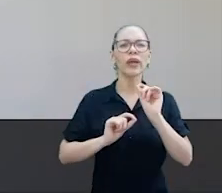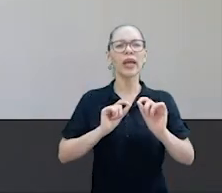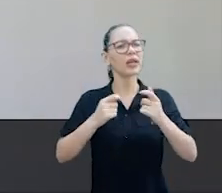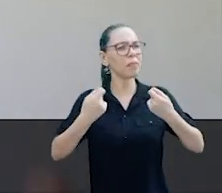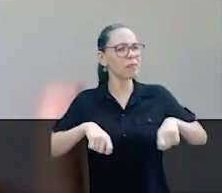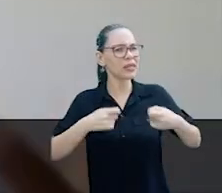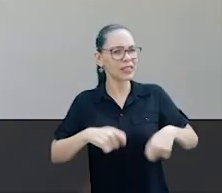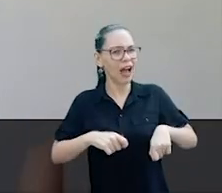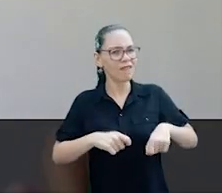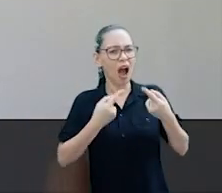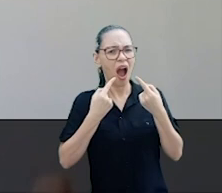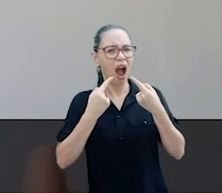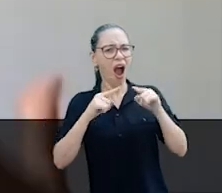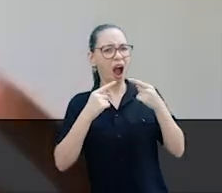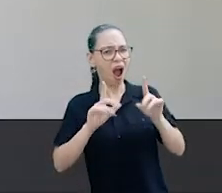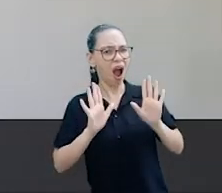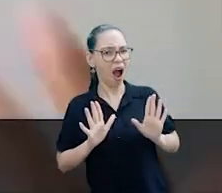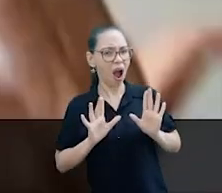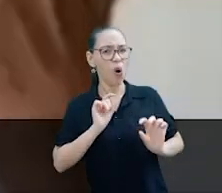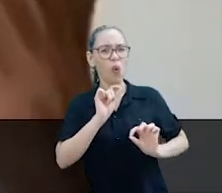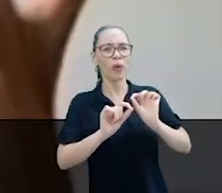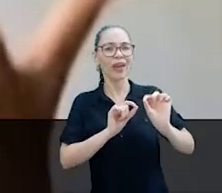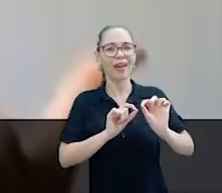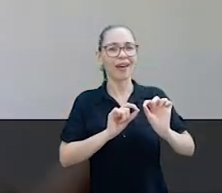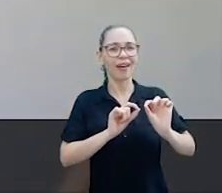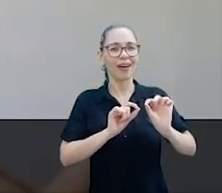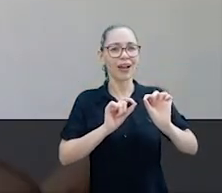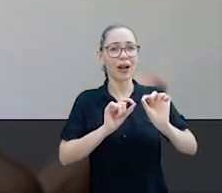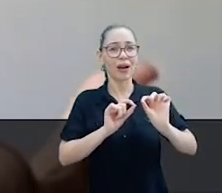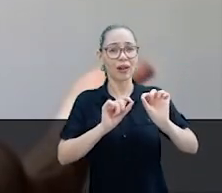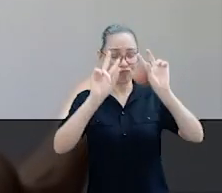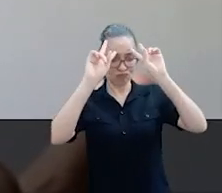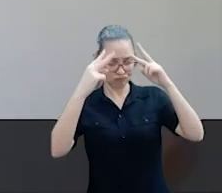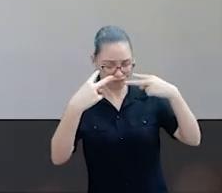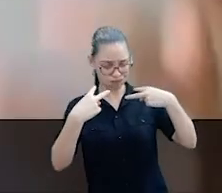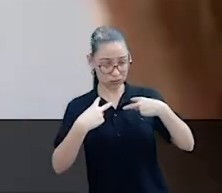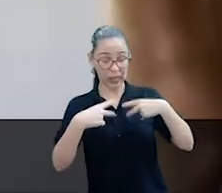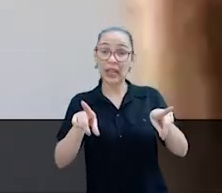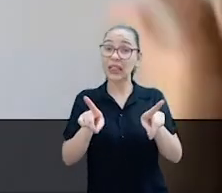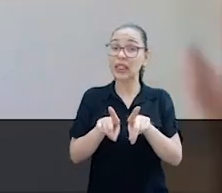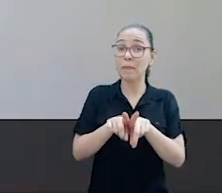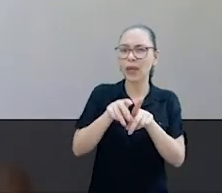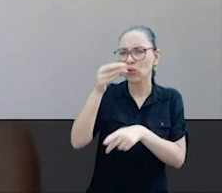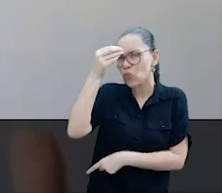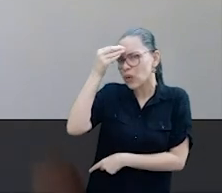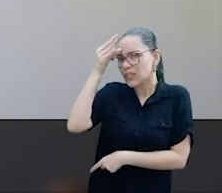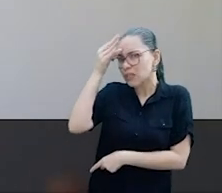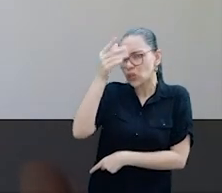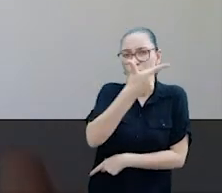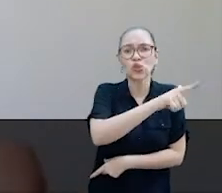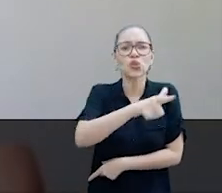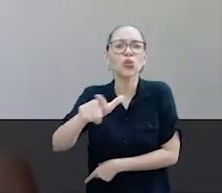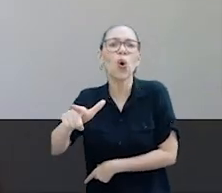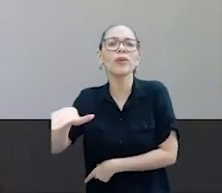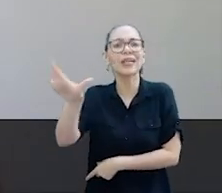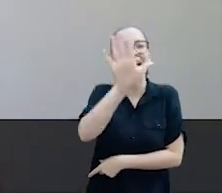tecia uma crítica, que fazia com que a própria psicologia olhasse para si através de outros campos do